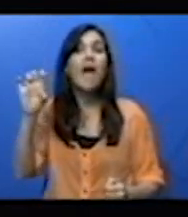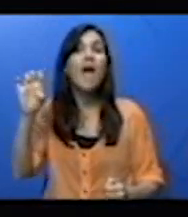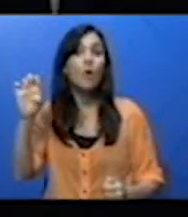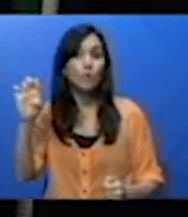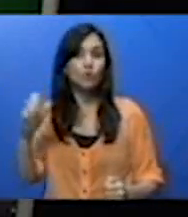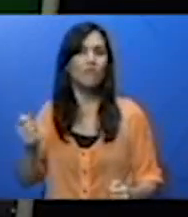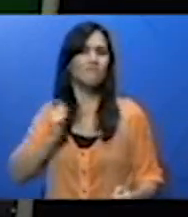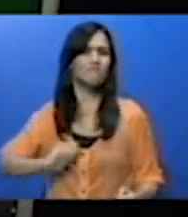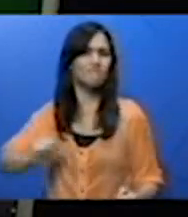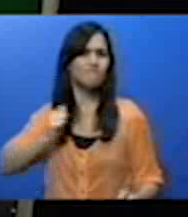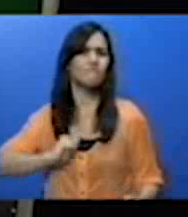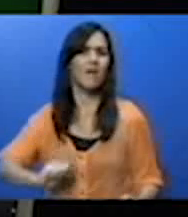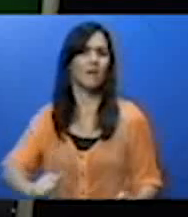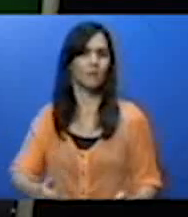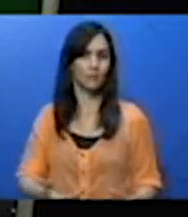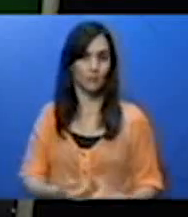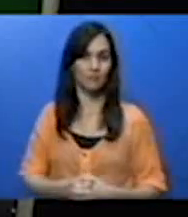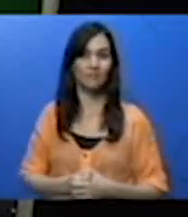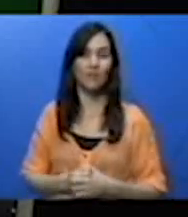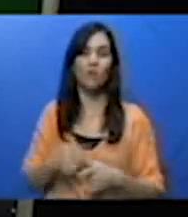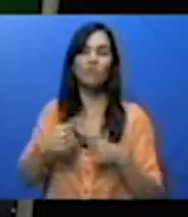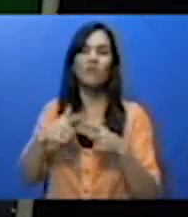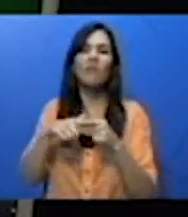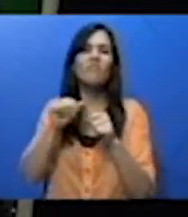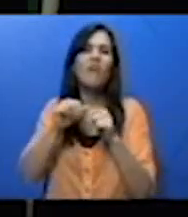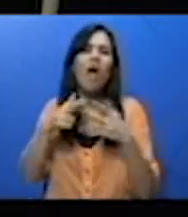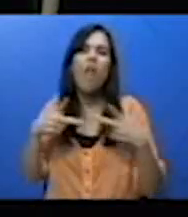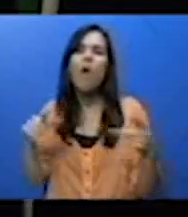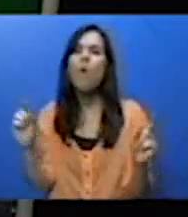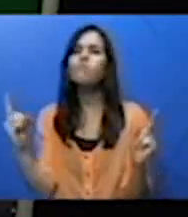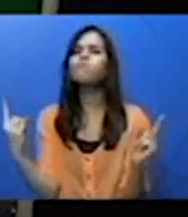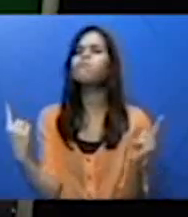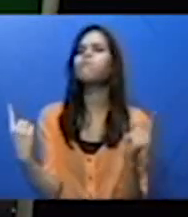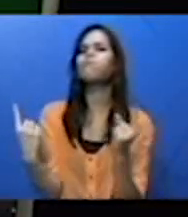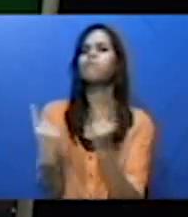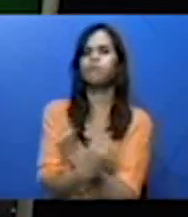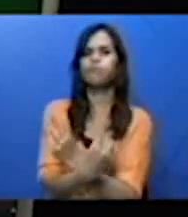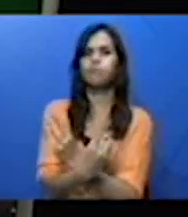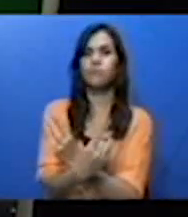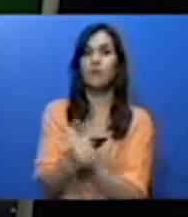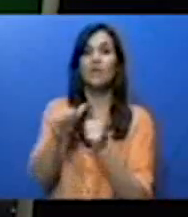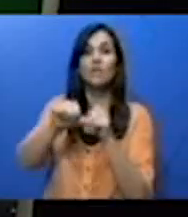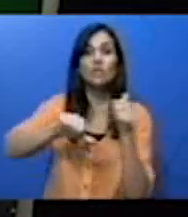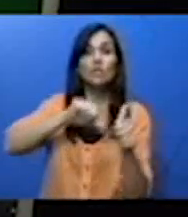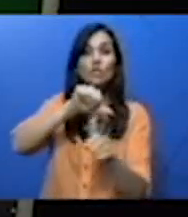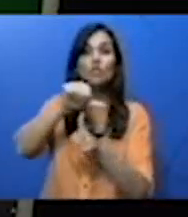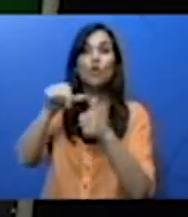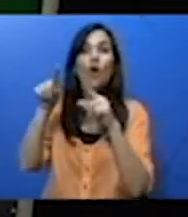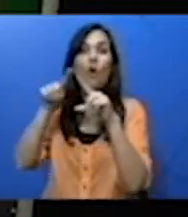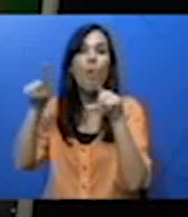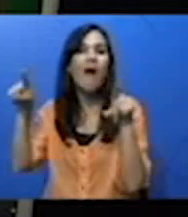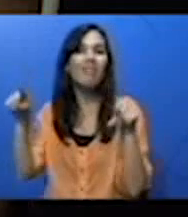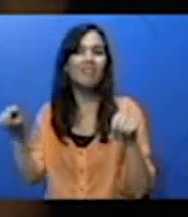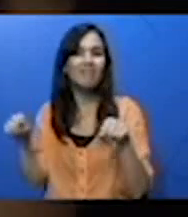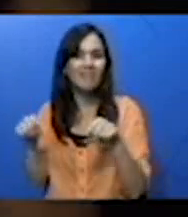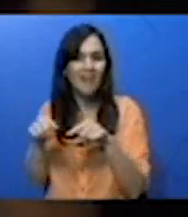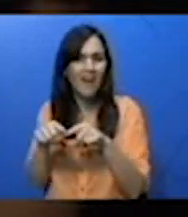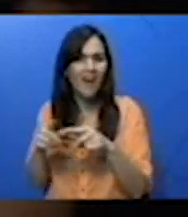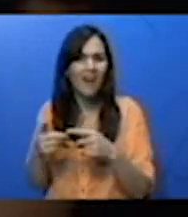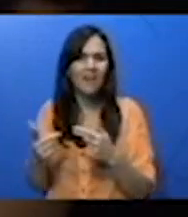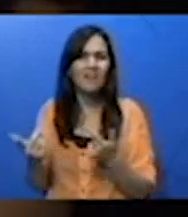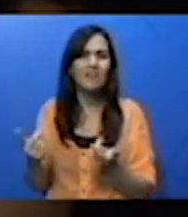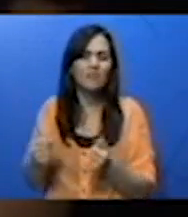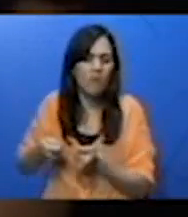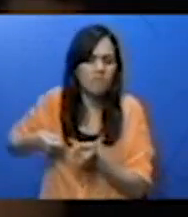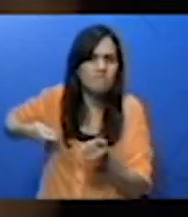porque faz tudo ao contrário, se torna quadrada. Olha, se for jogar bilhar, muito